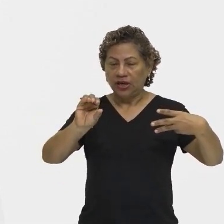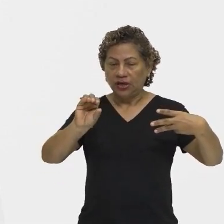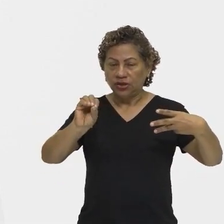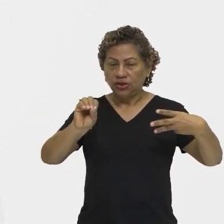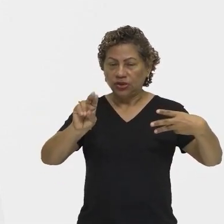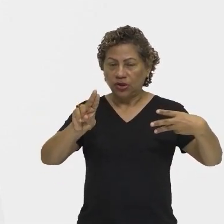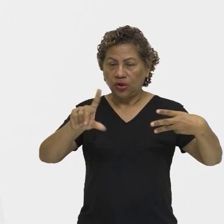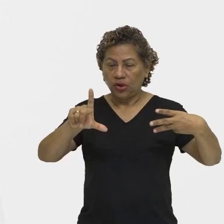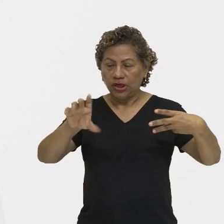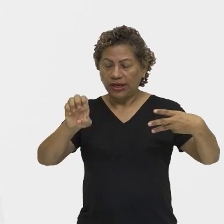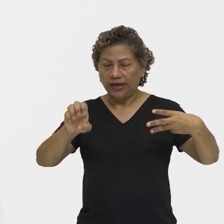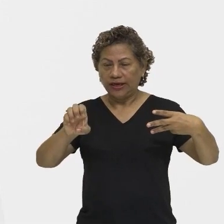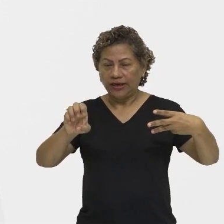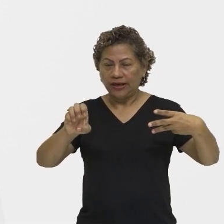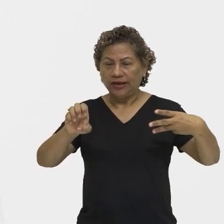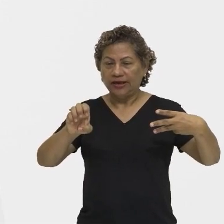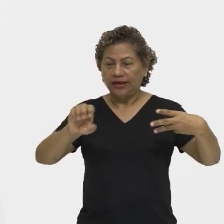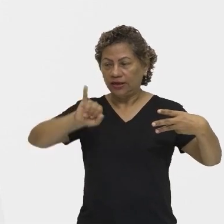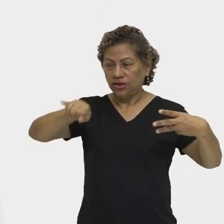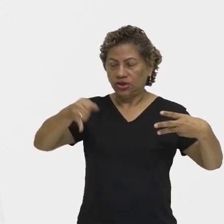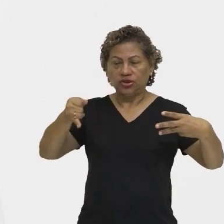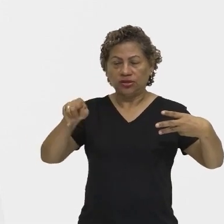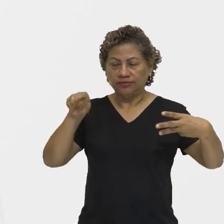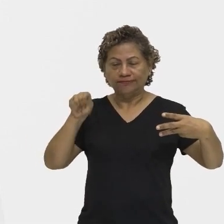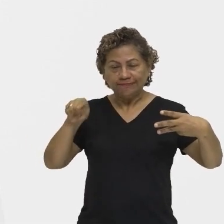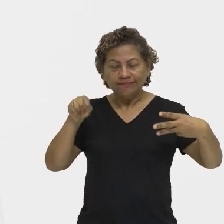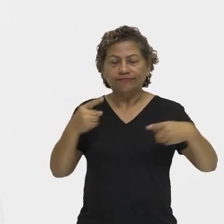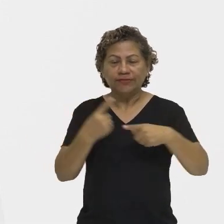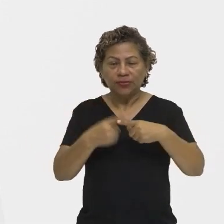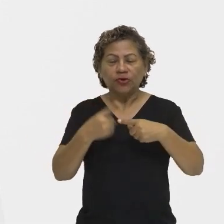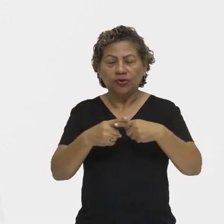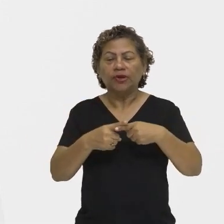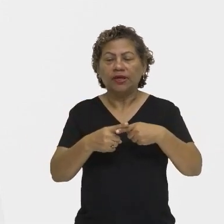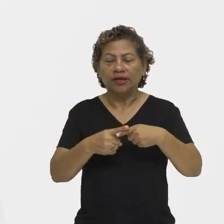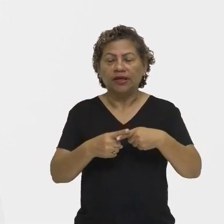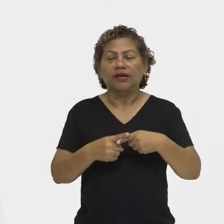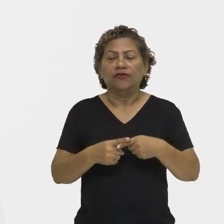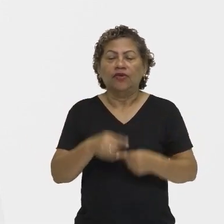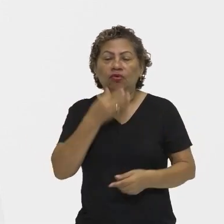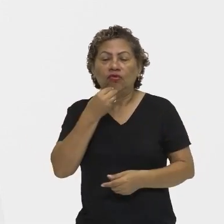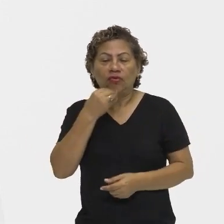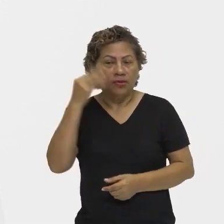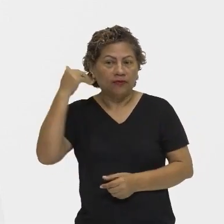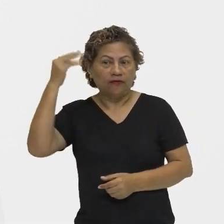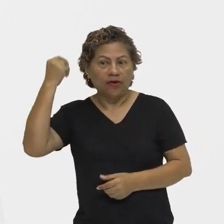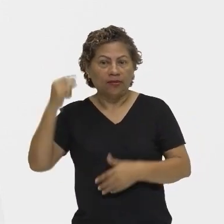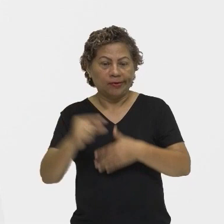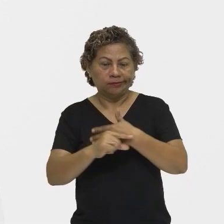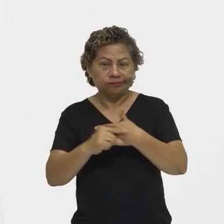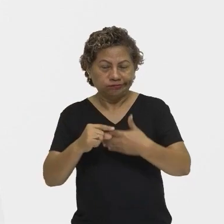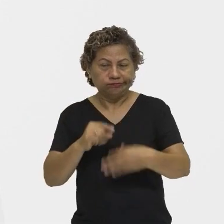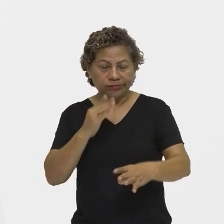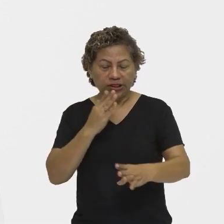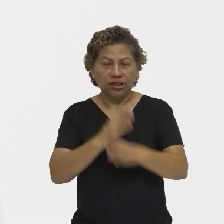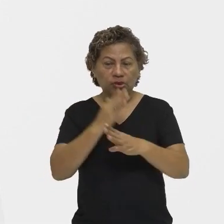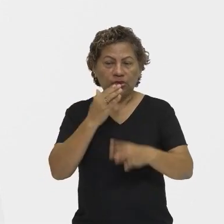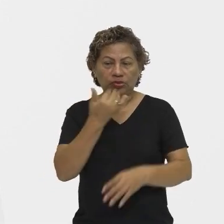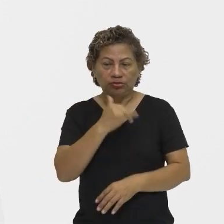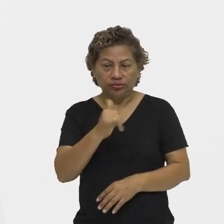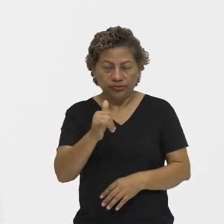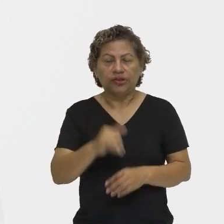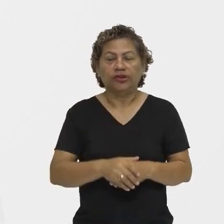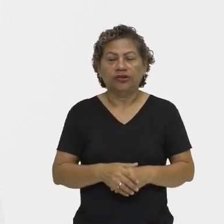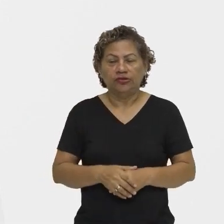conhecido chamado James Prescott Joule. Então, o Sistema Internacional